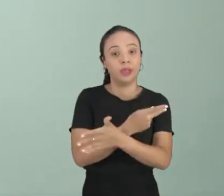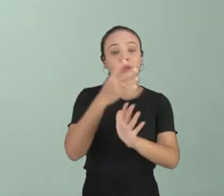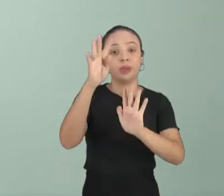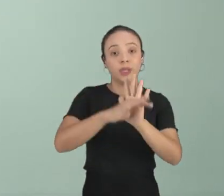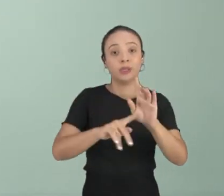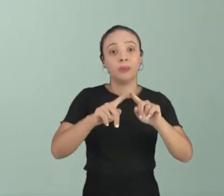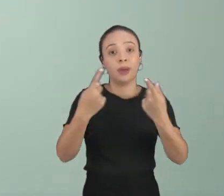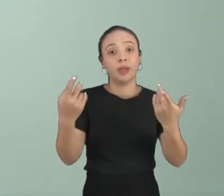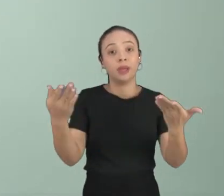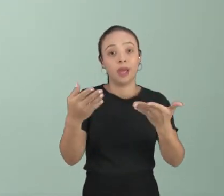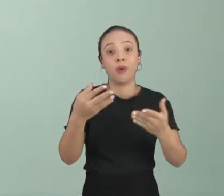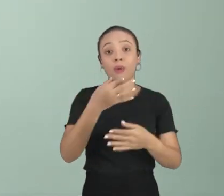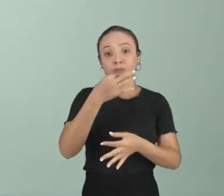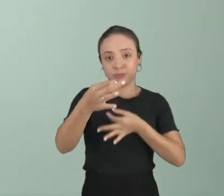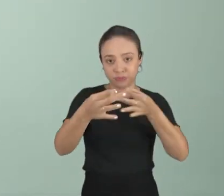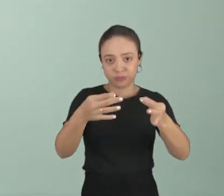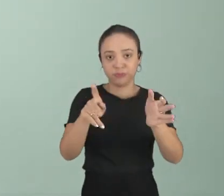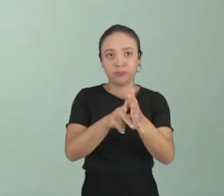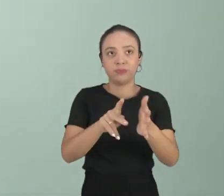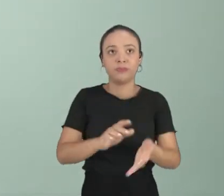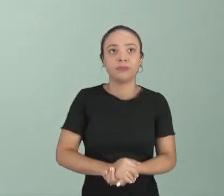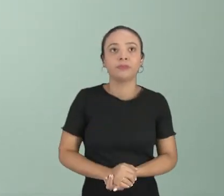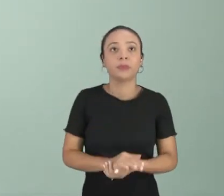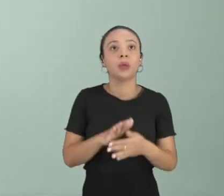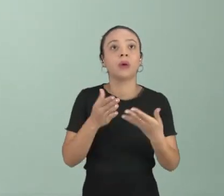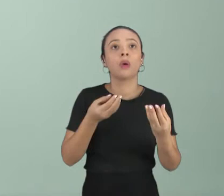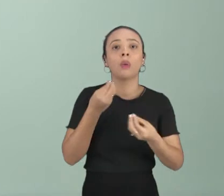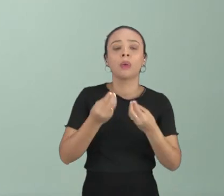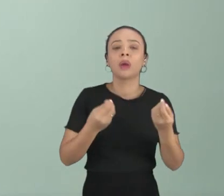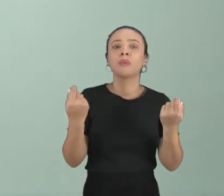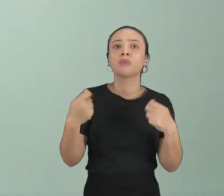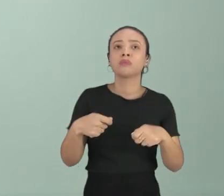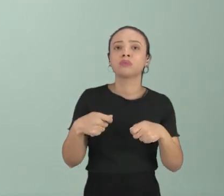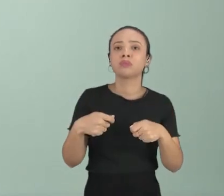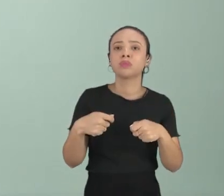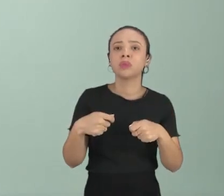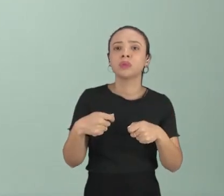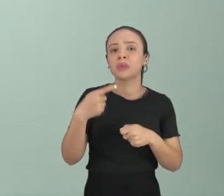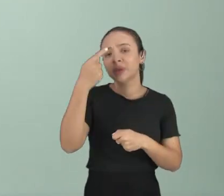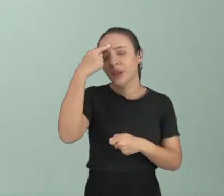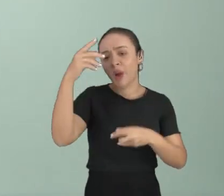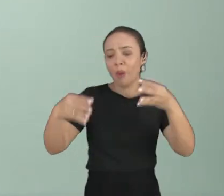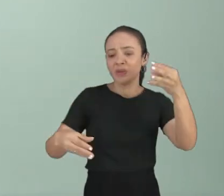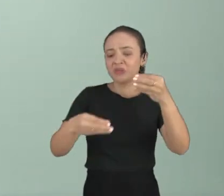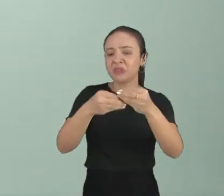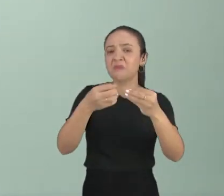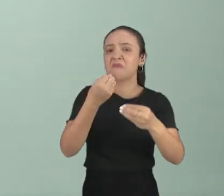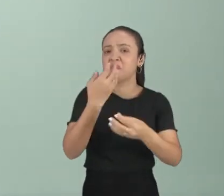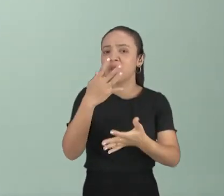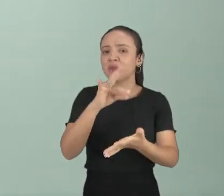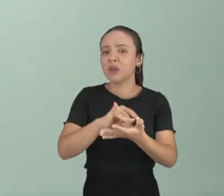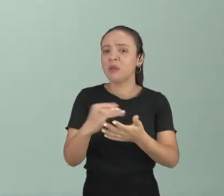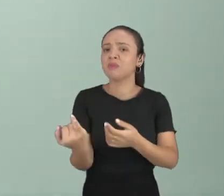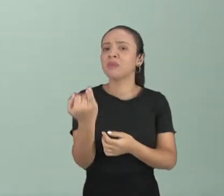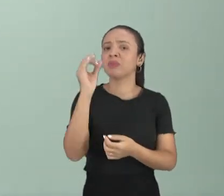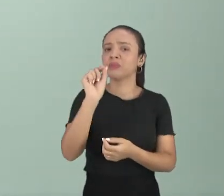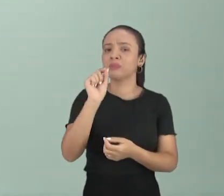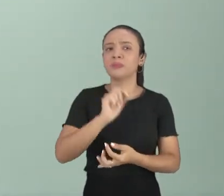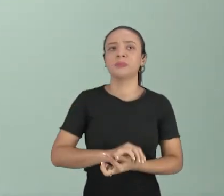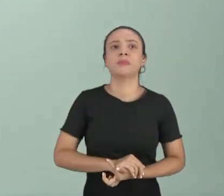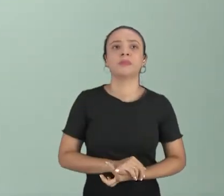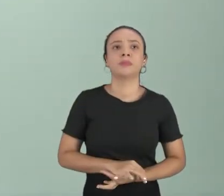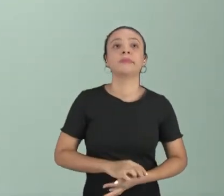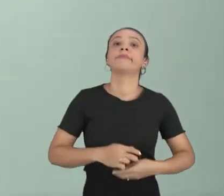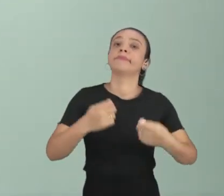opinião. E aí, como é que nós podemos fazer uma boa resenha? O que é importante? Primeiro de